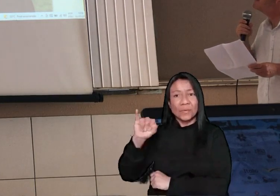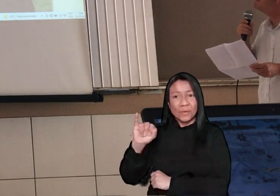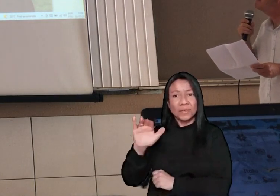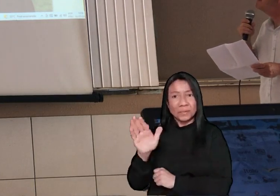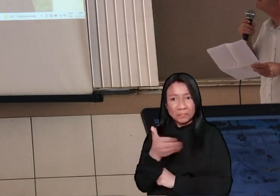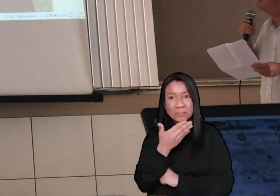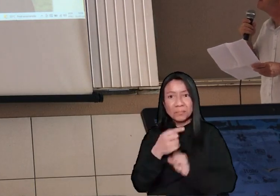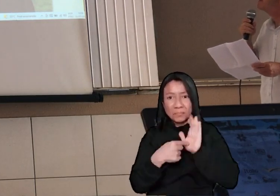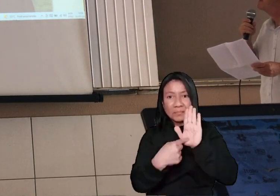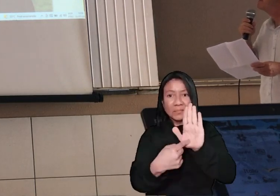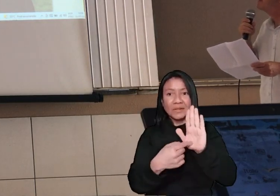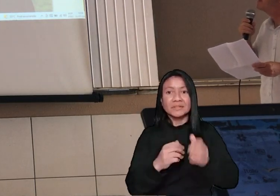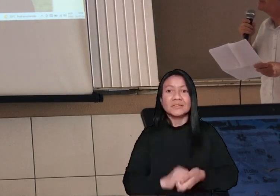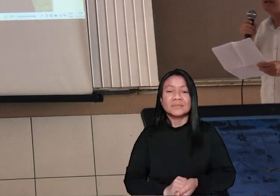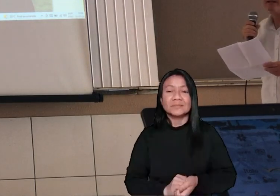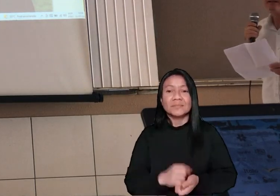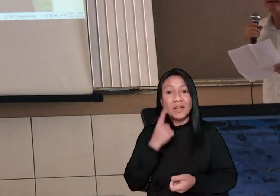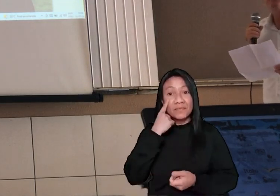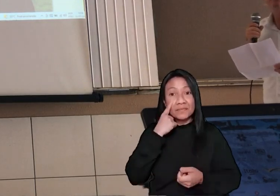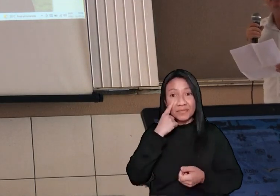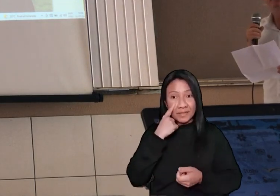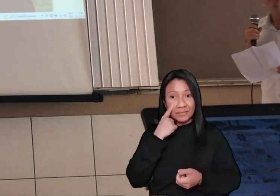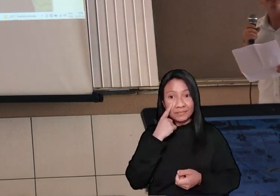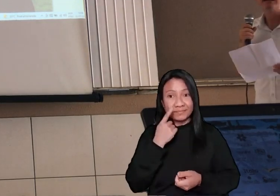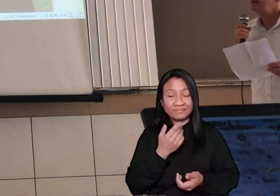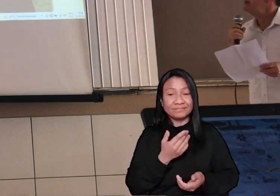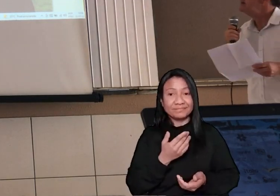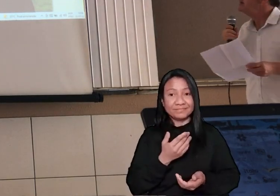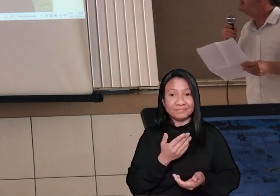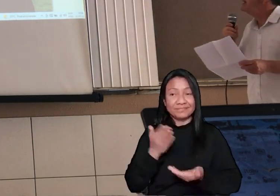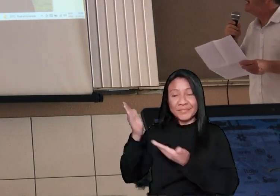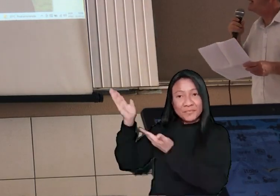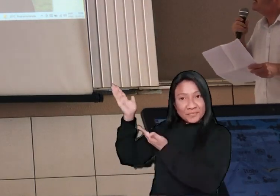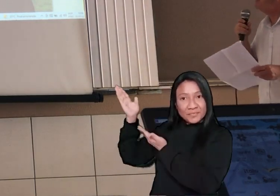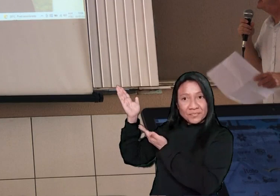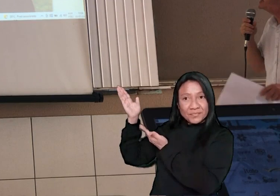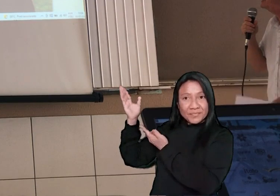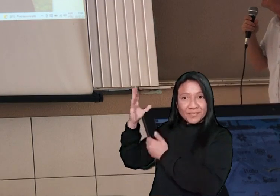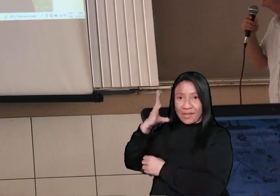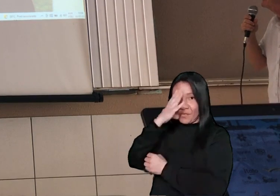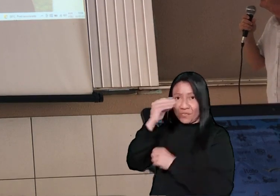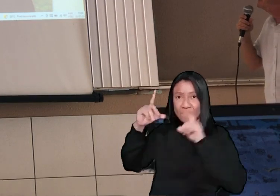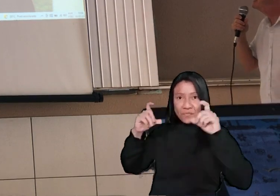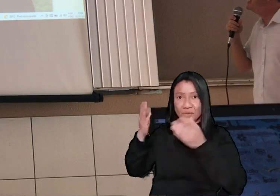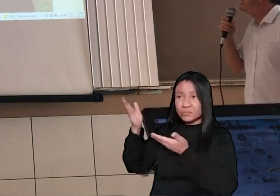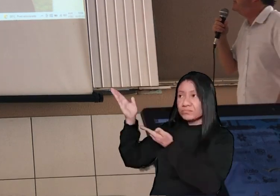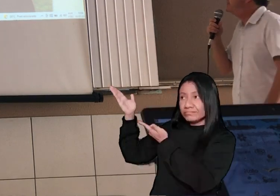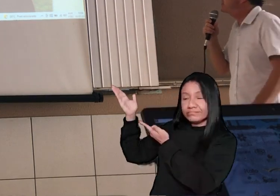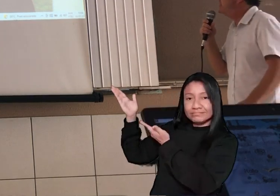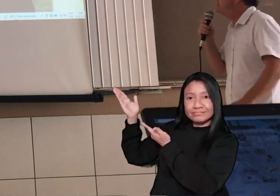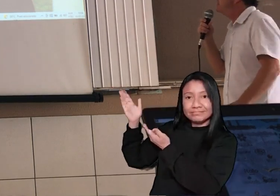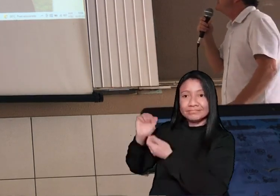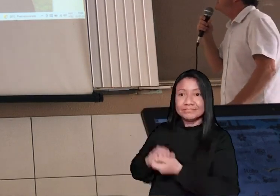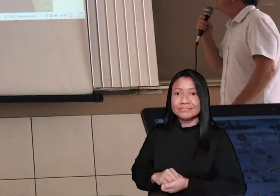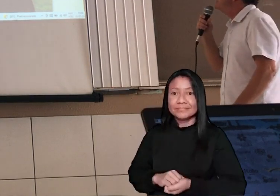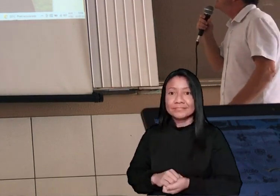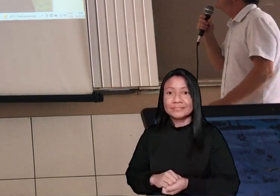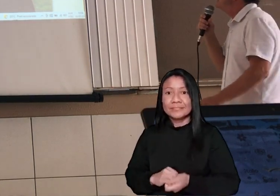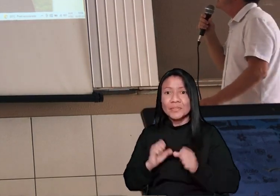Tá? Quer comentar a capa? Quer comentar a capa? Ah, a capa, sim.